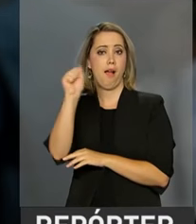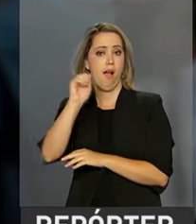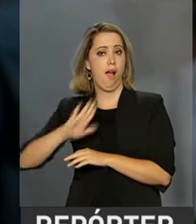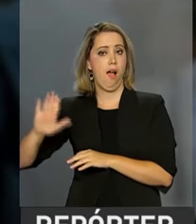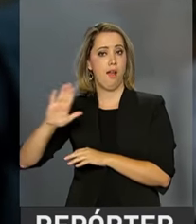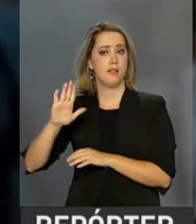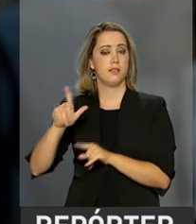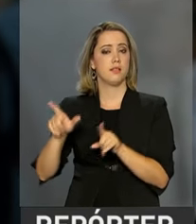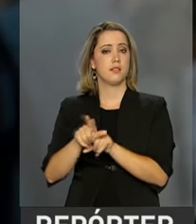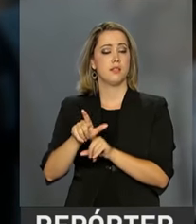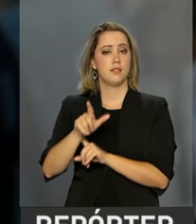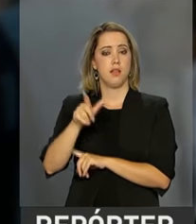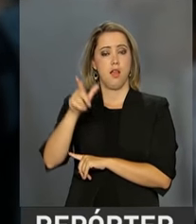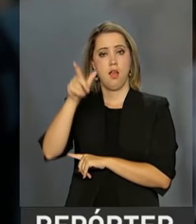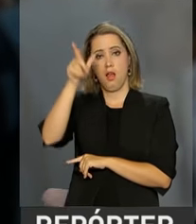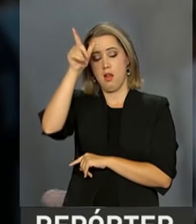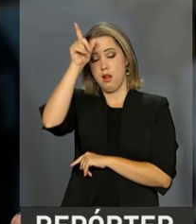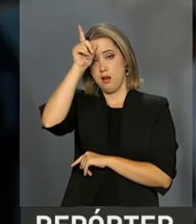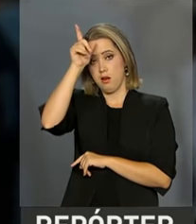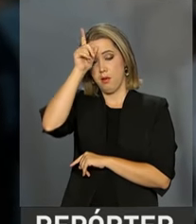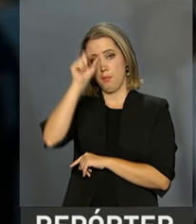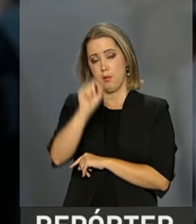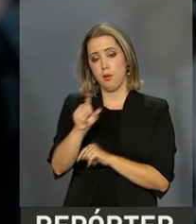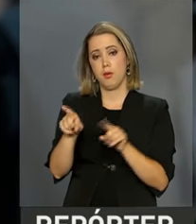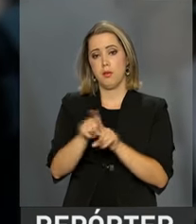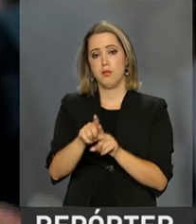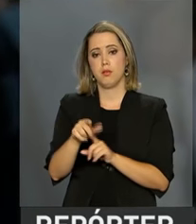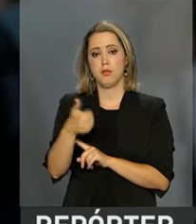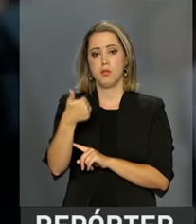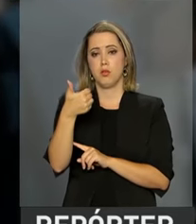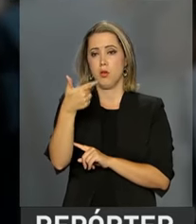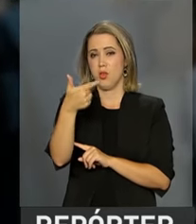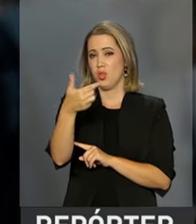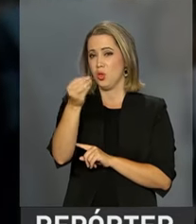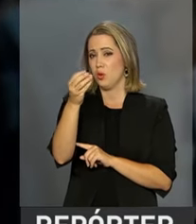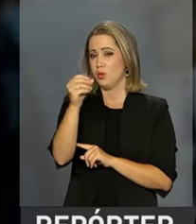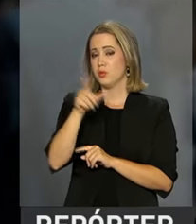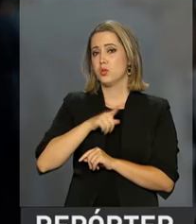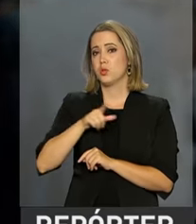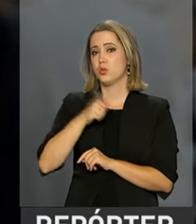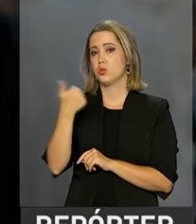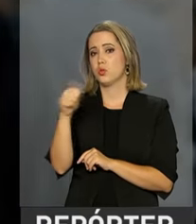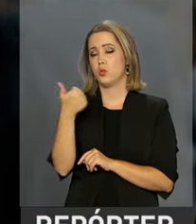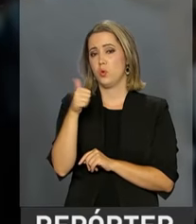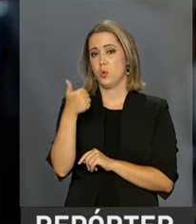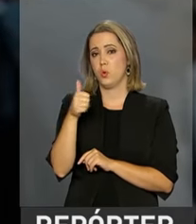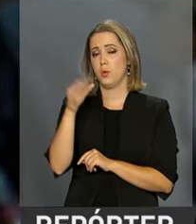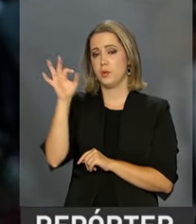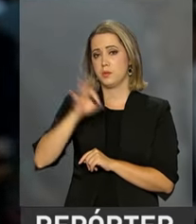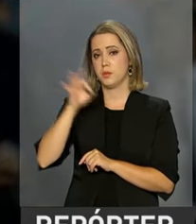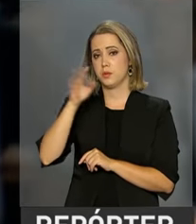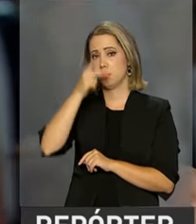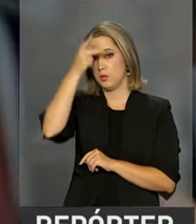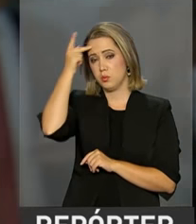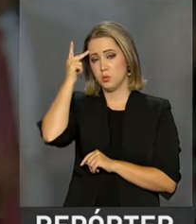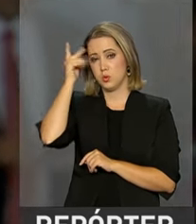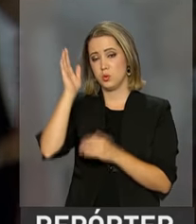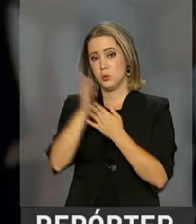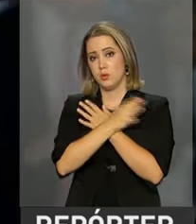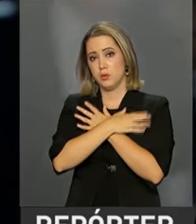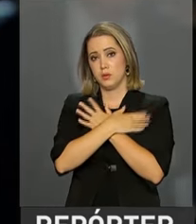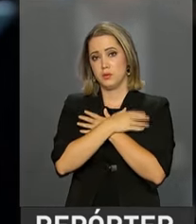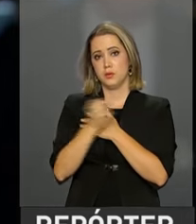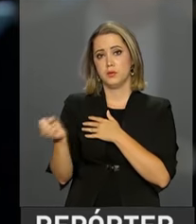A Alemanha, em torno do ano de 2000, tinha 11% de desempregados, 11% de desempregados. Fez a